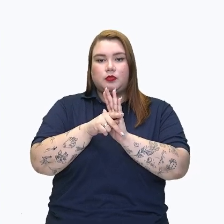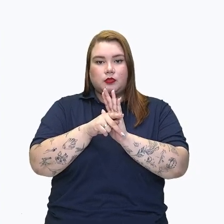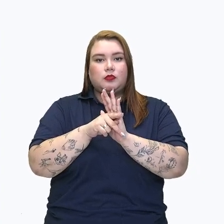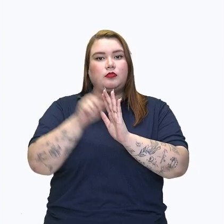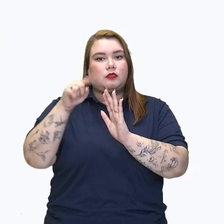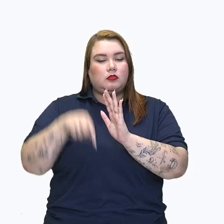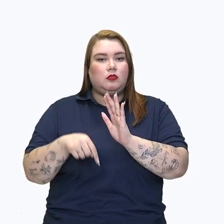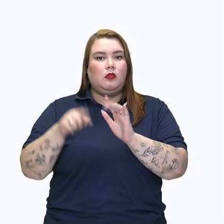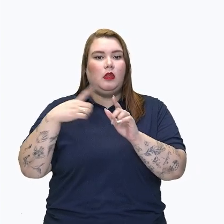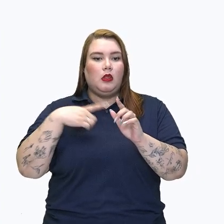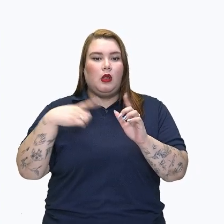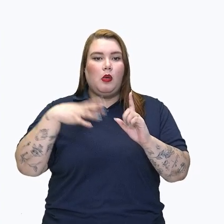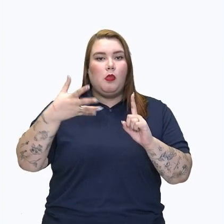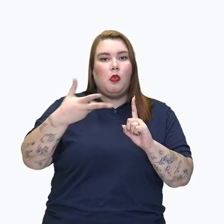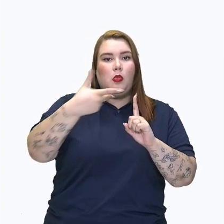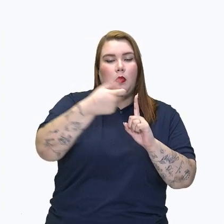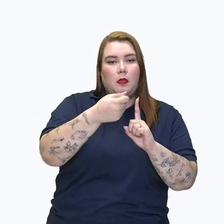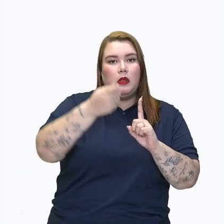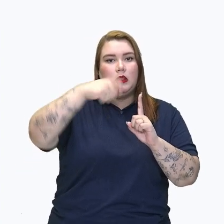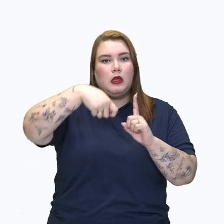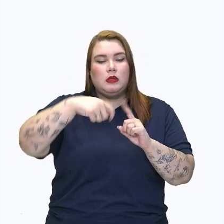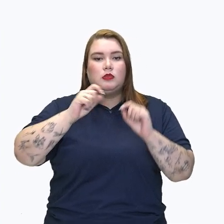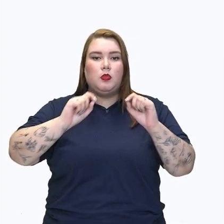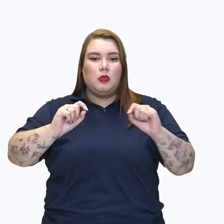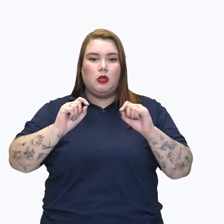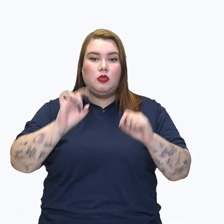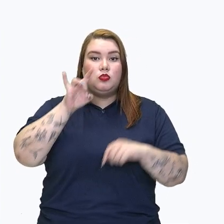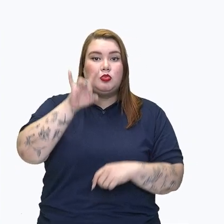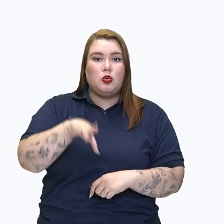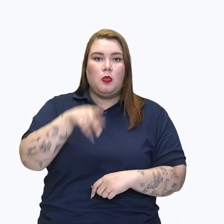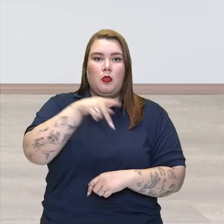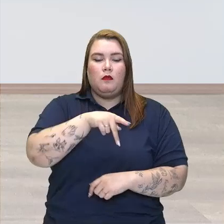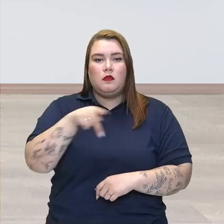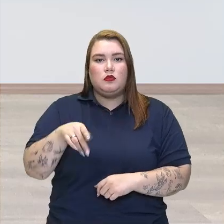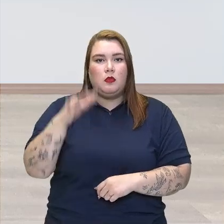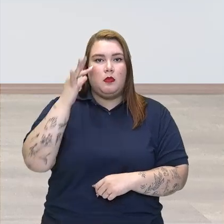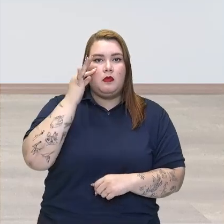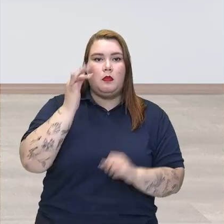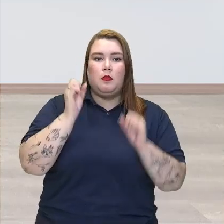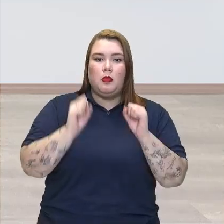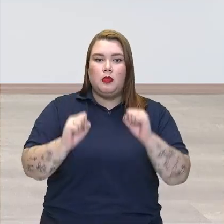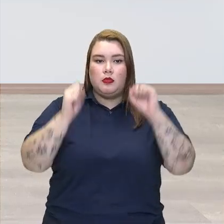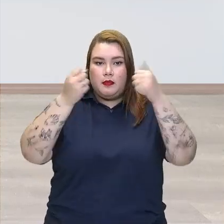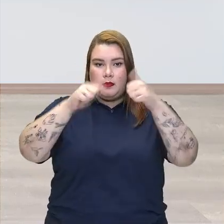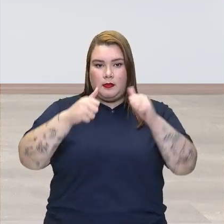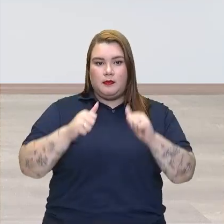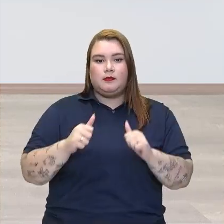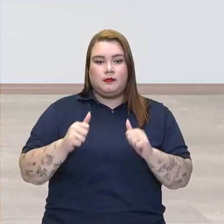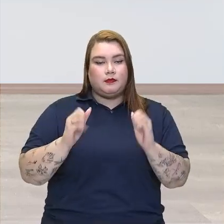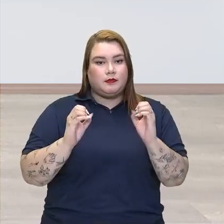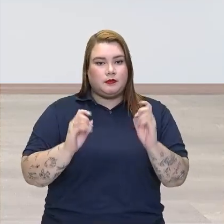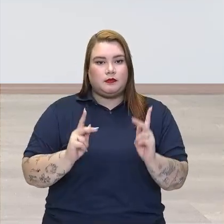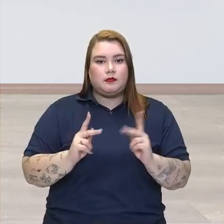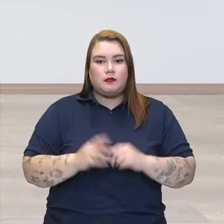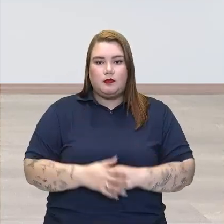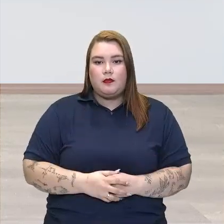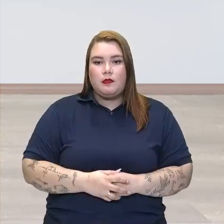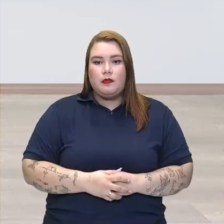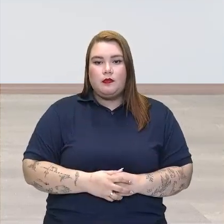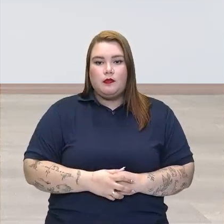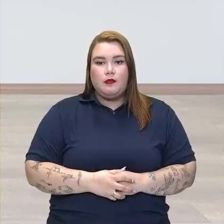são competências e são critérios que só o professor presencial pode avaliar, não é, professora Ellen? É isso mesmo, gente. E